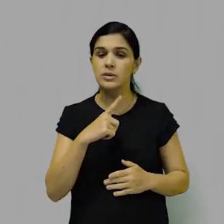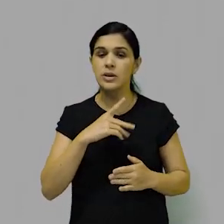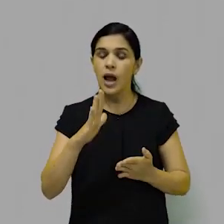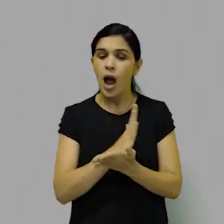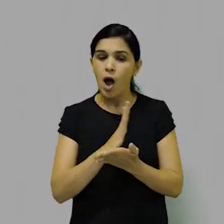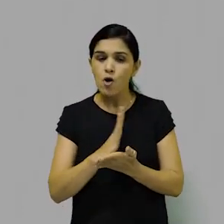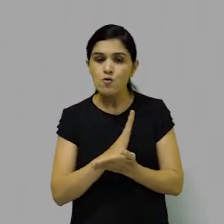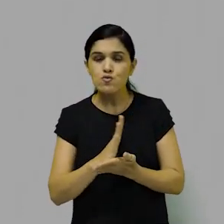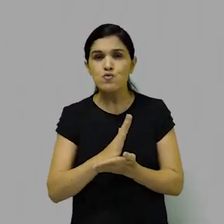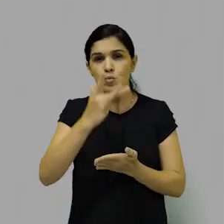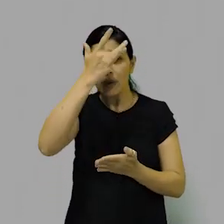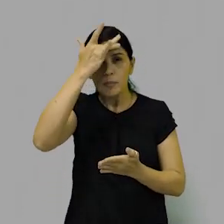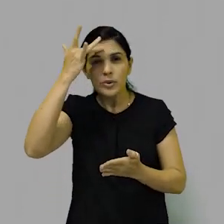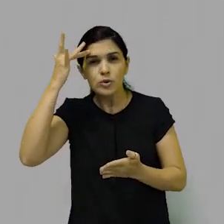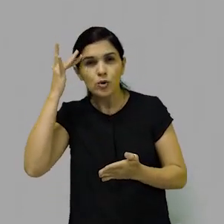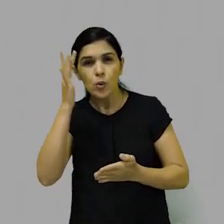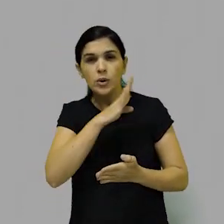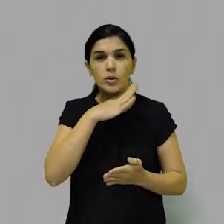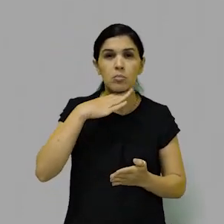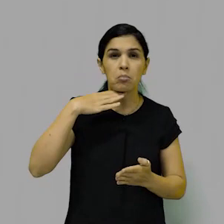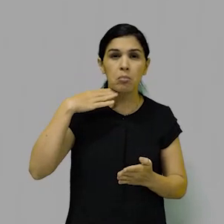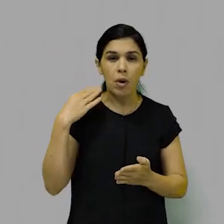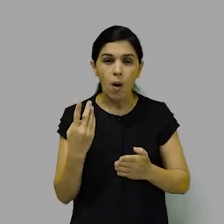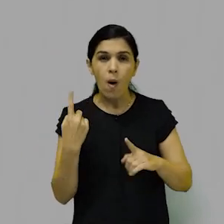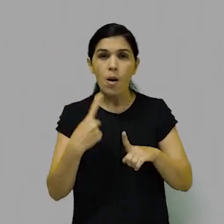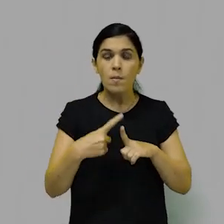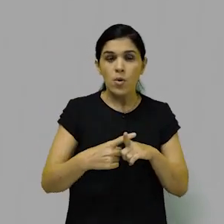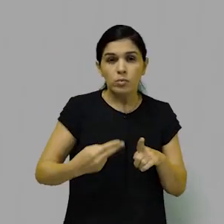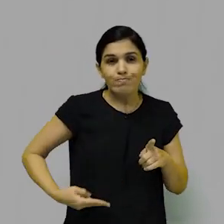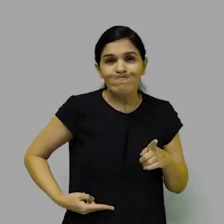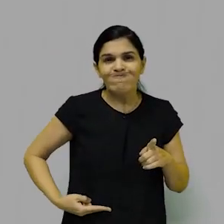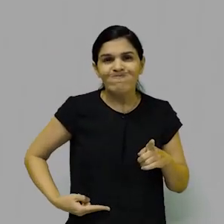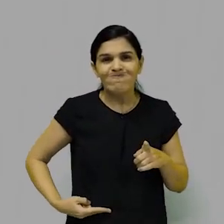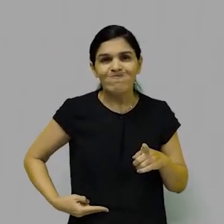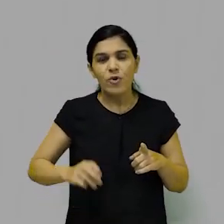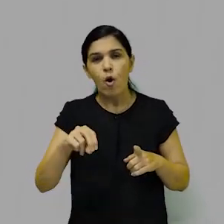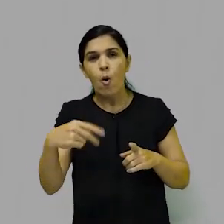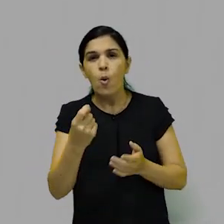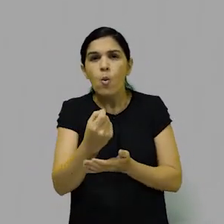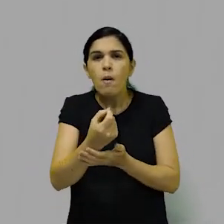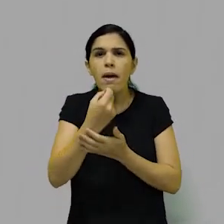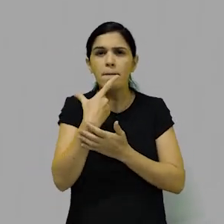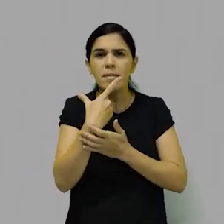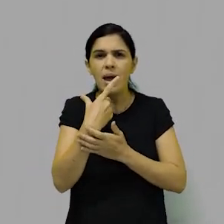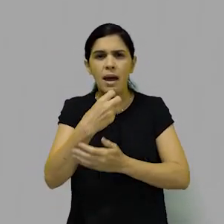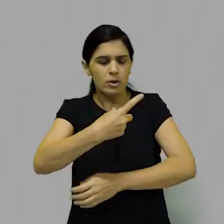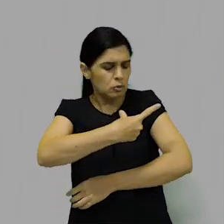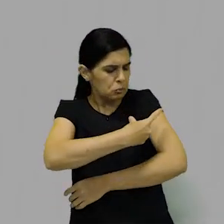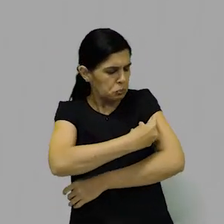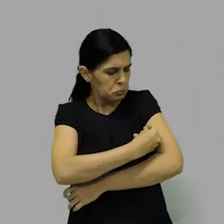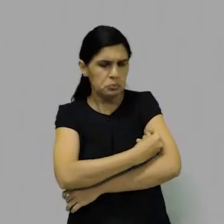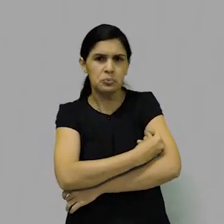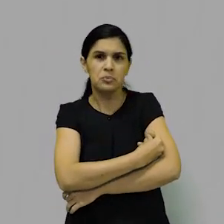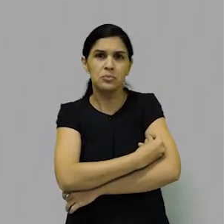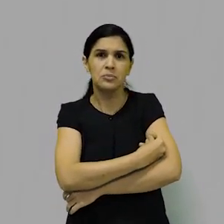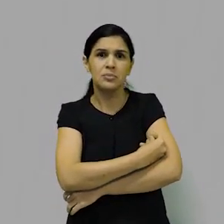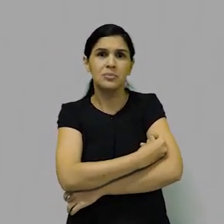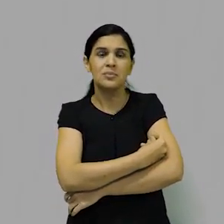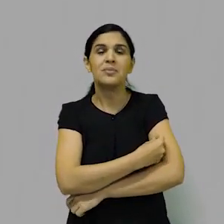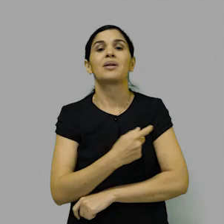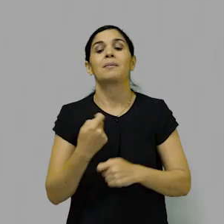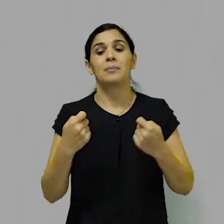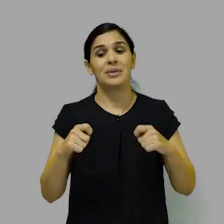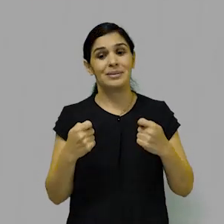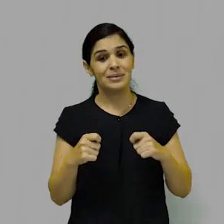não qualificados ou com uso de produtos nocivos, o tema ganha novos debates. Percebam aí,